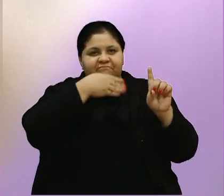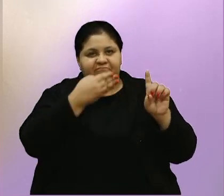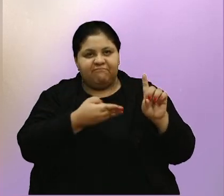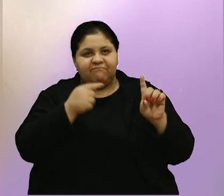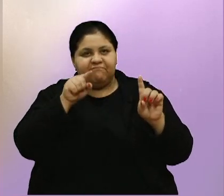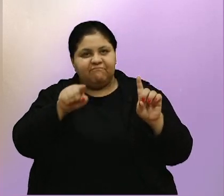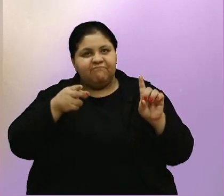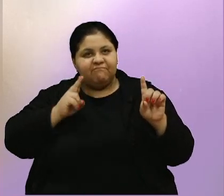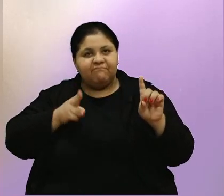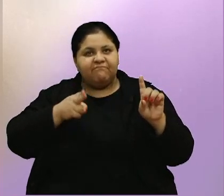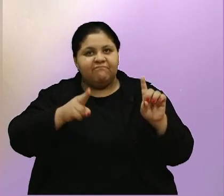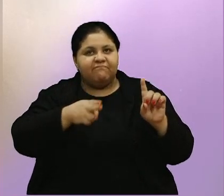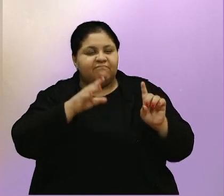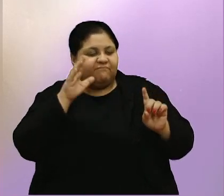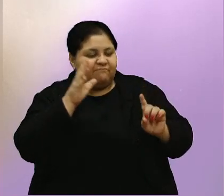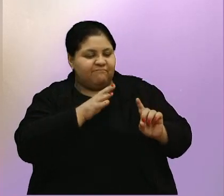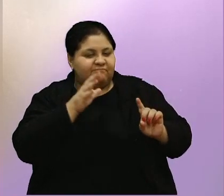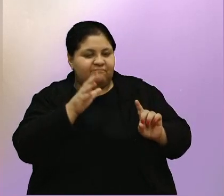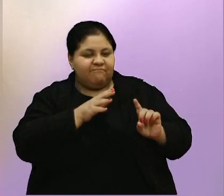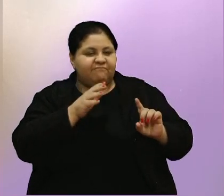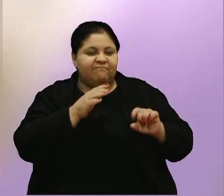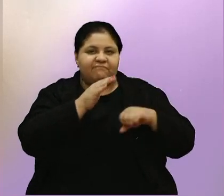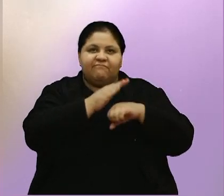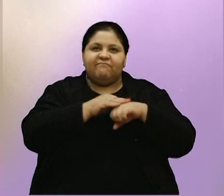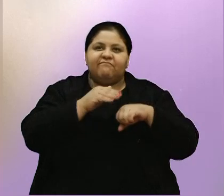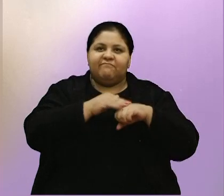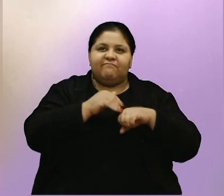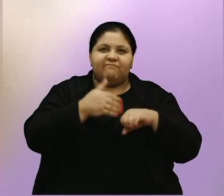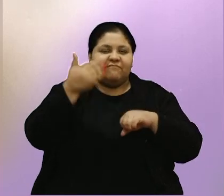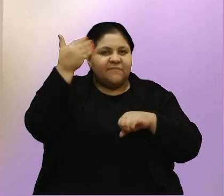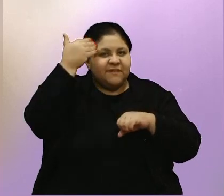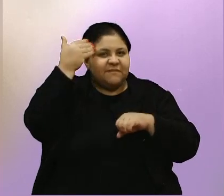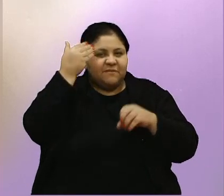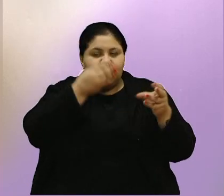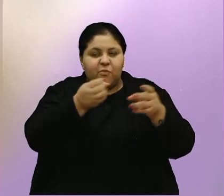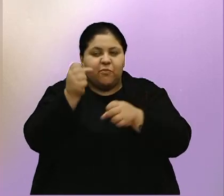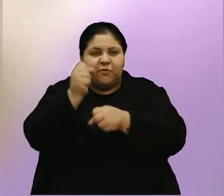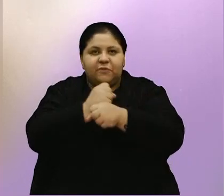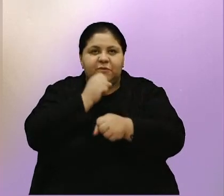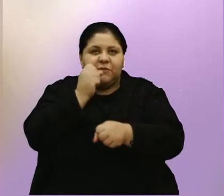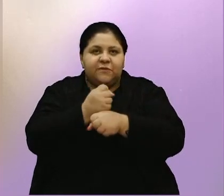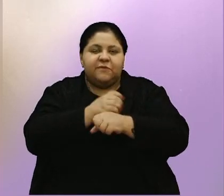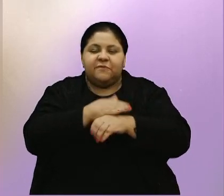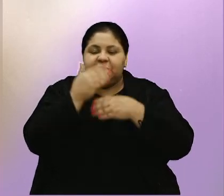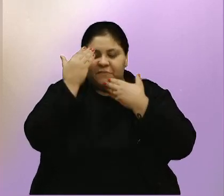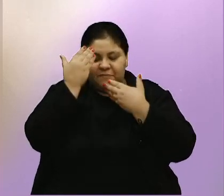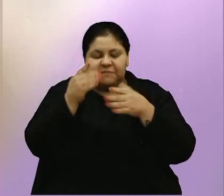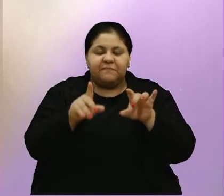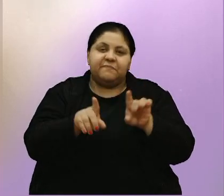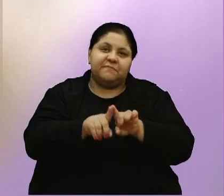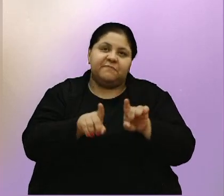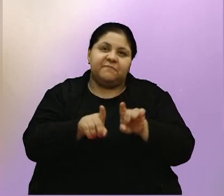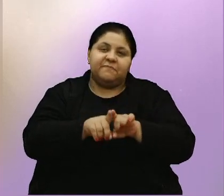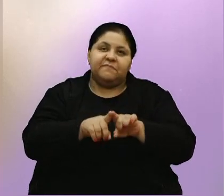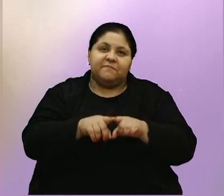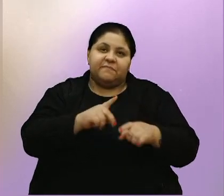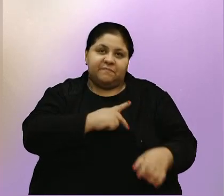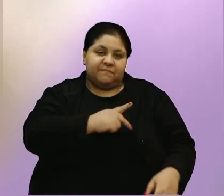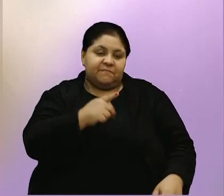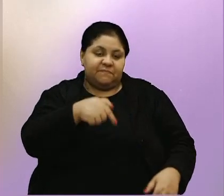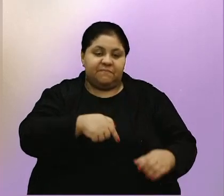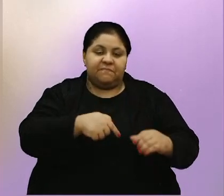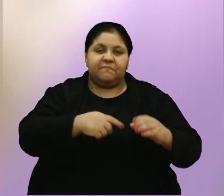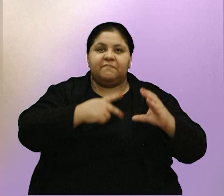você continue a nos inspirar com sua graça e sabedoria por muitos anos. Agradeço também a presidência dessa